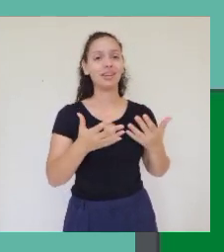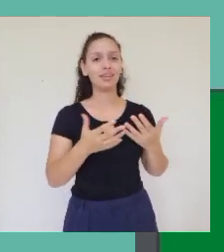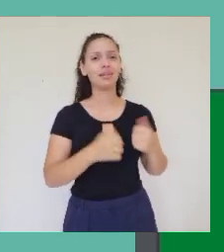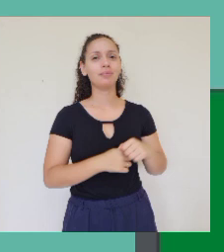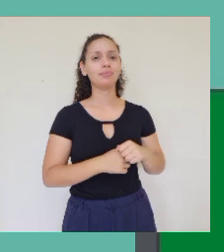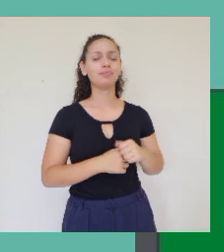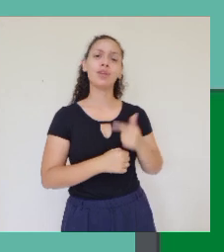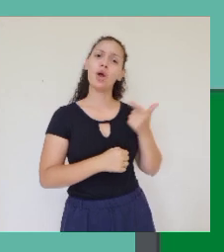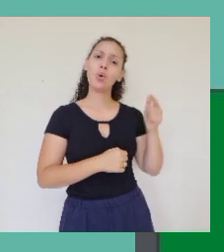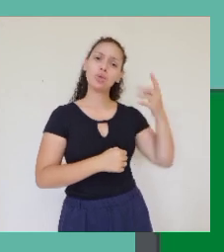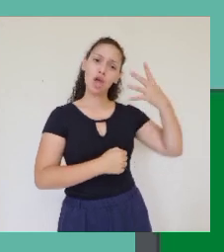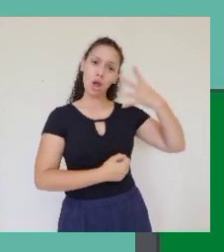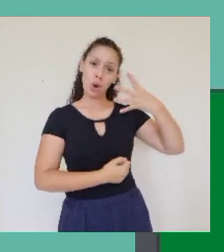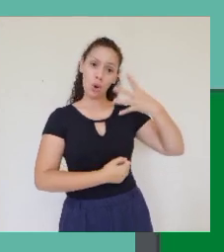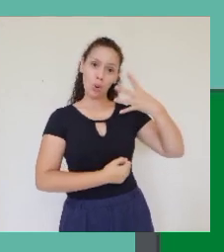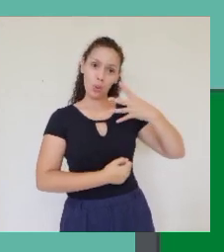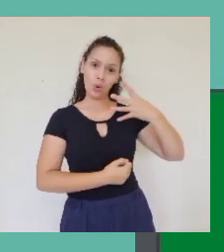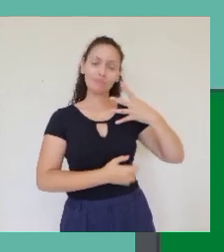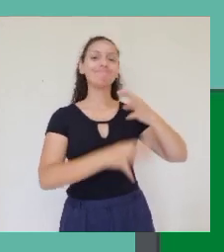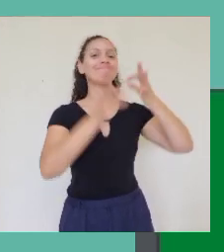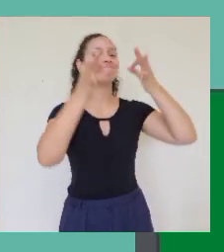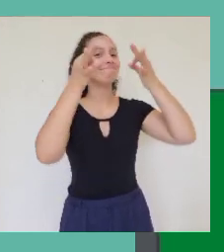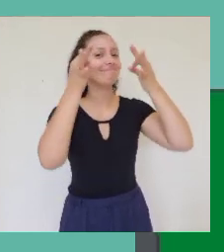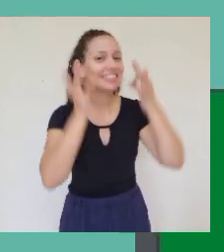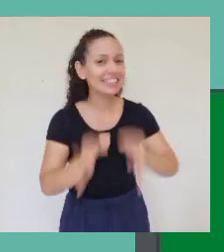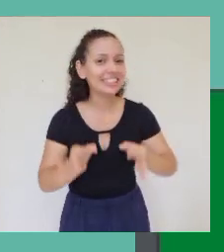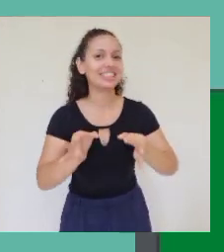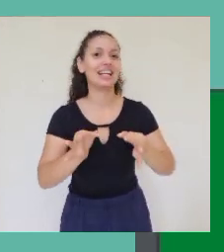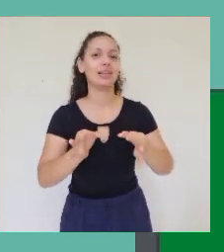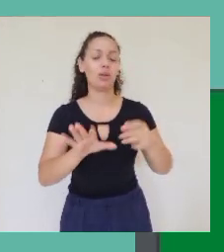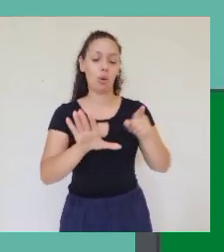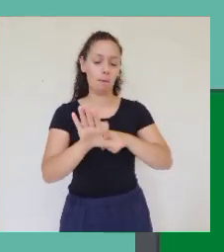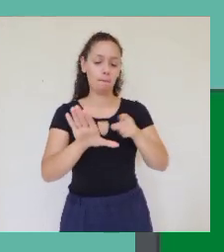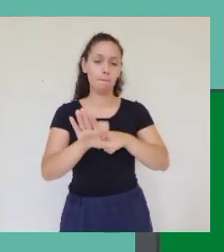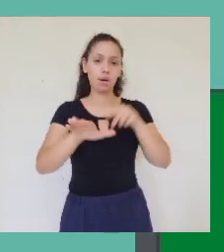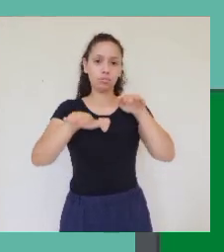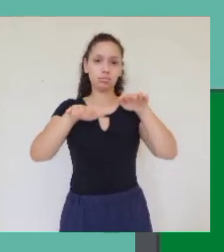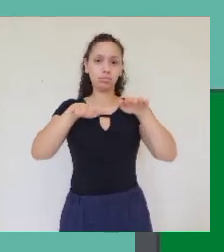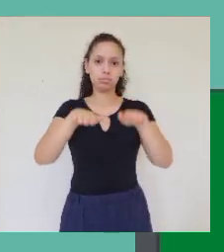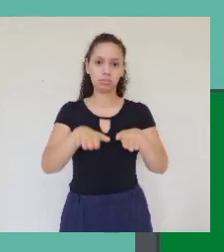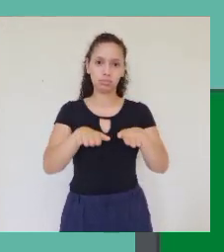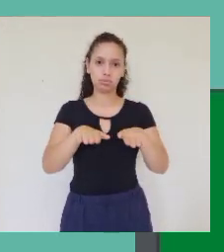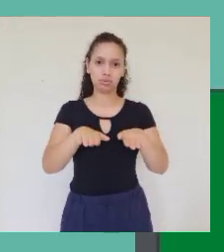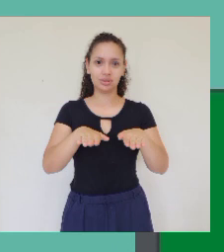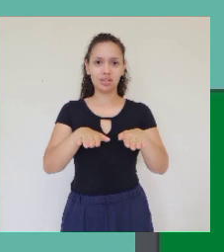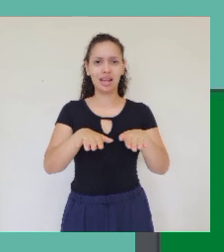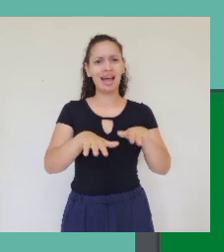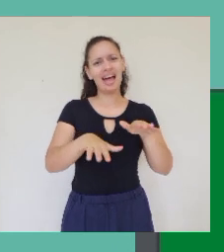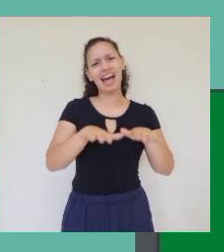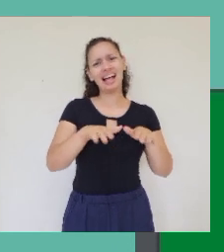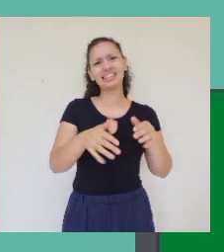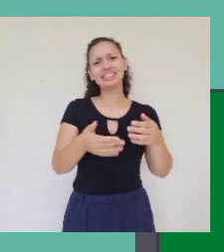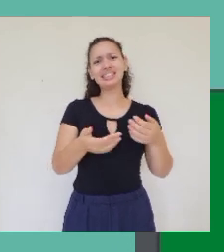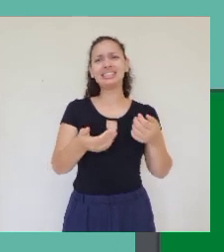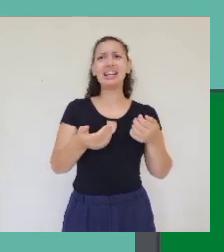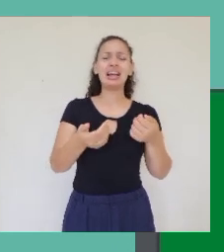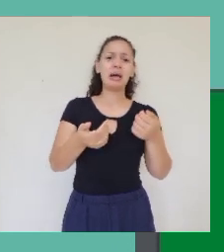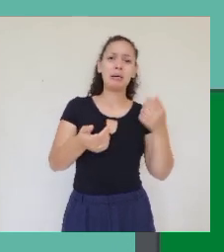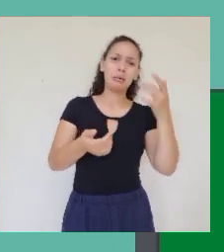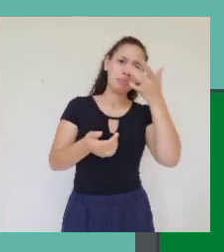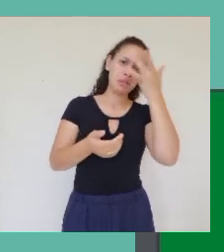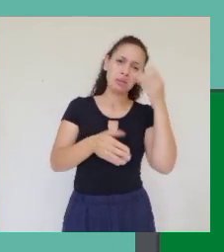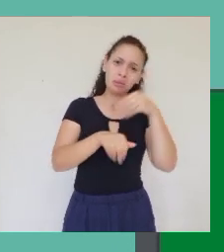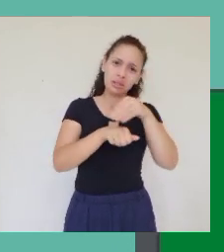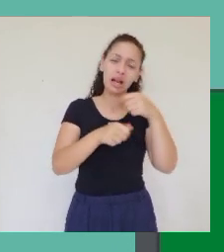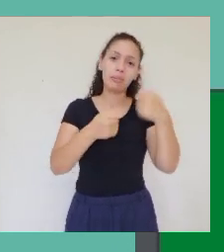adequada, tá? Então os pés apoiados no chão. Vão ter recomendações que vão trazer apoios para os pés, mas não é necessário,